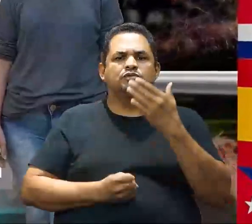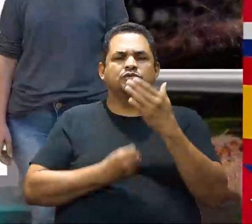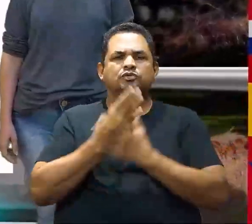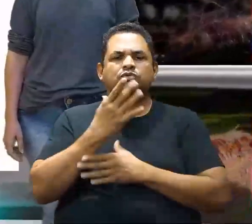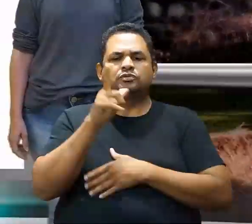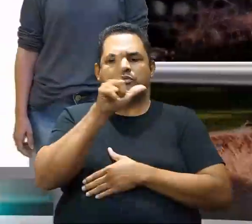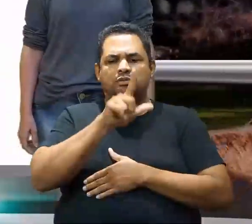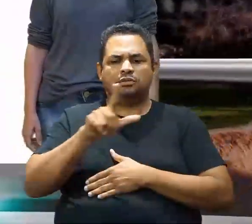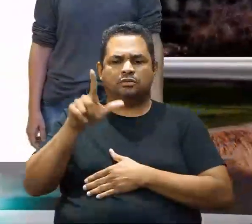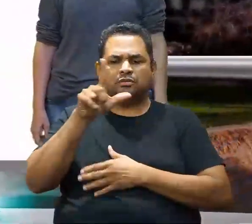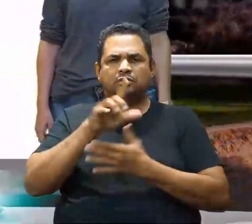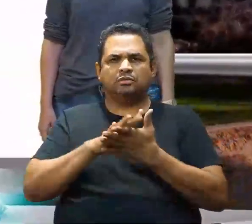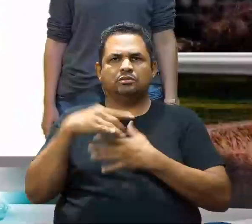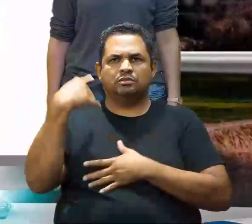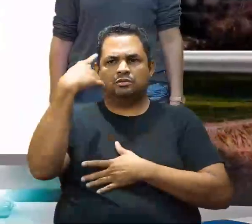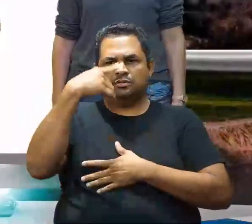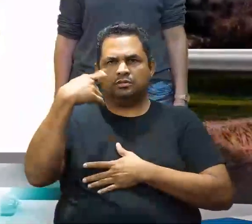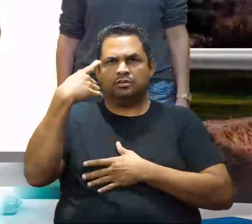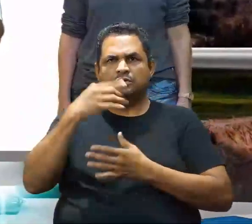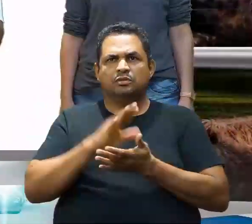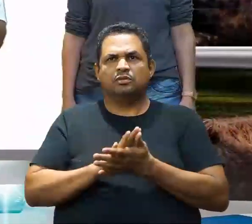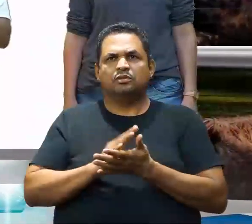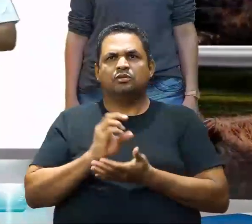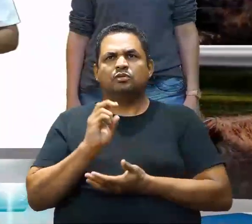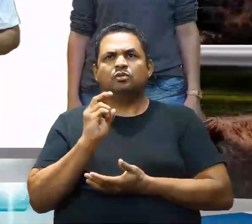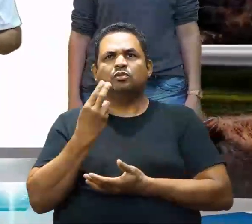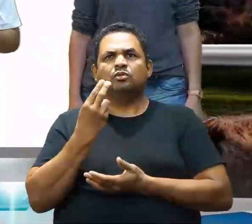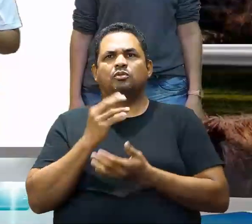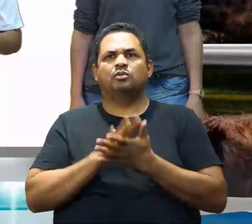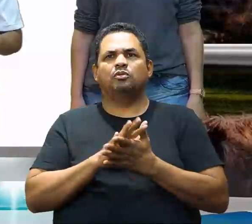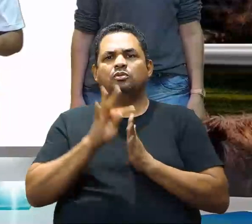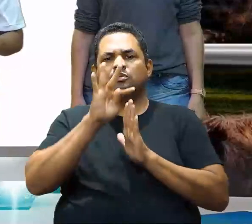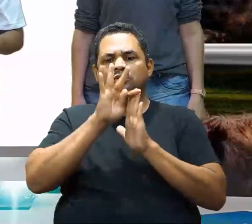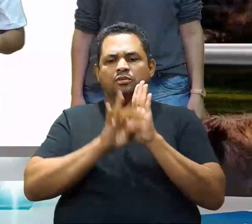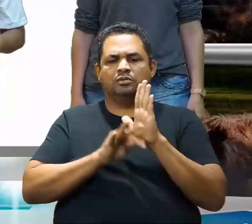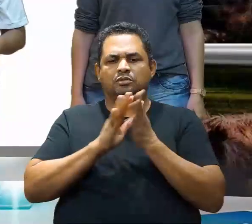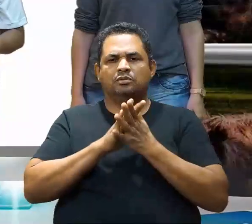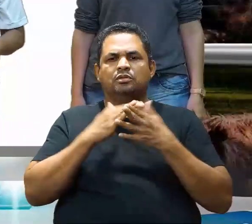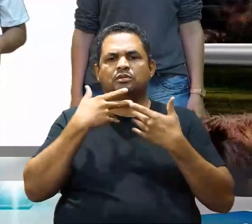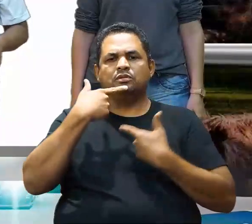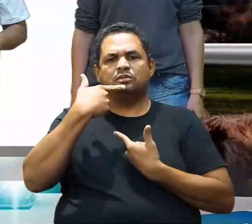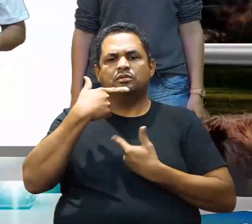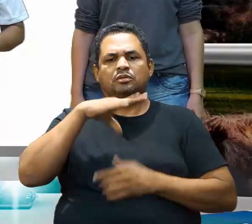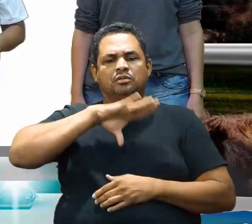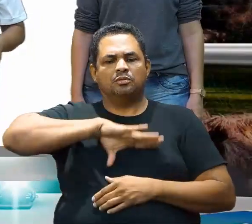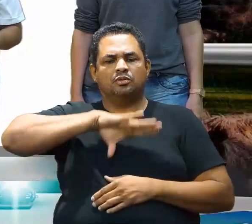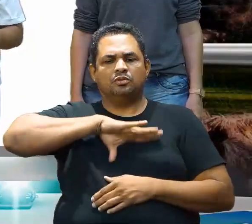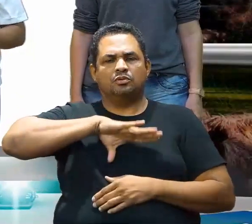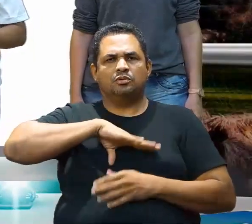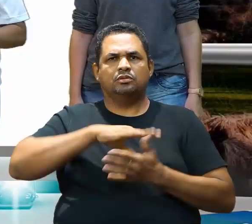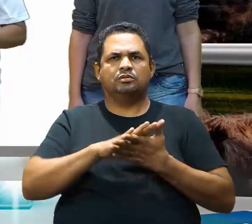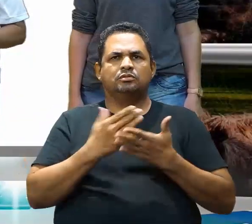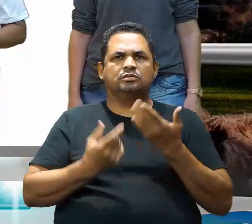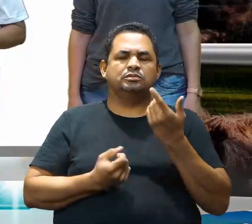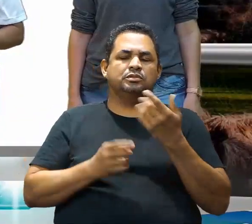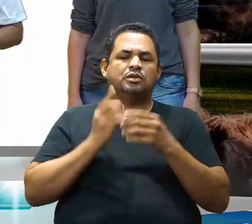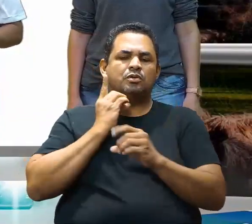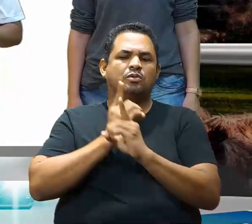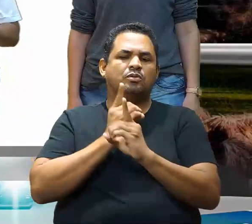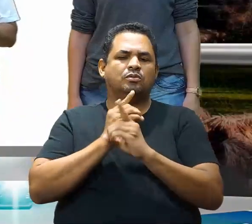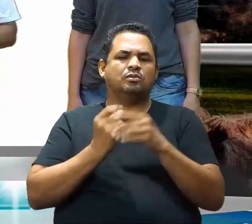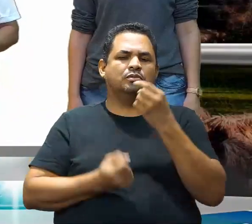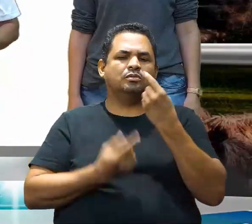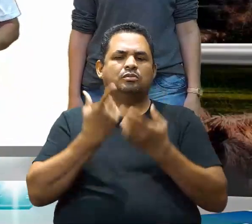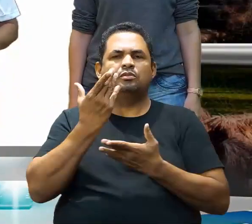espanhola. Isso mesmo. Ou ainda, em textos da língua portuguesa, também nós encontramos alguns autores da língua espanhola. Então,